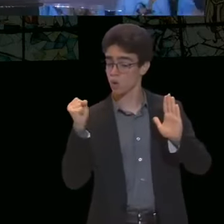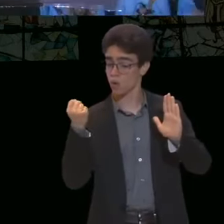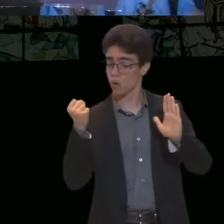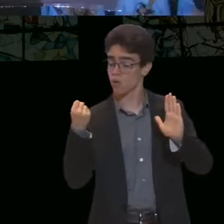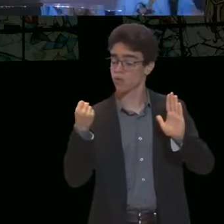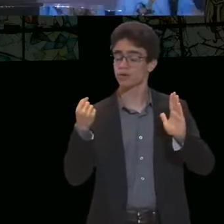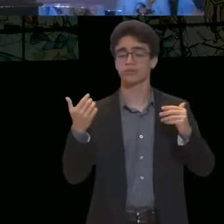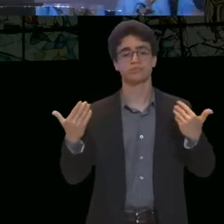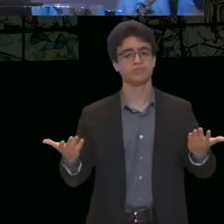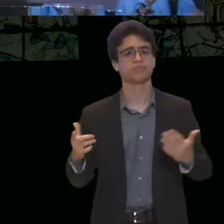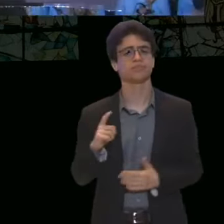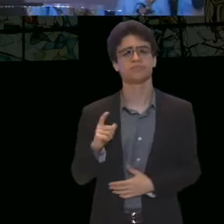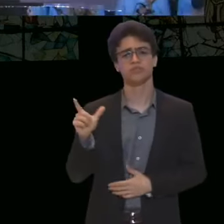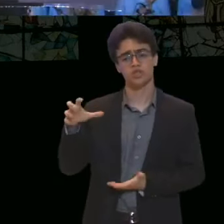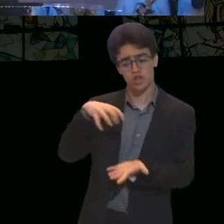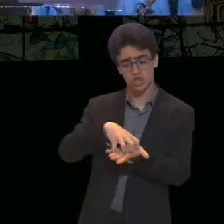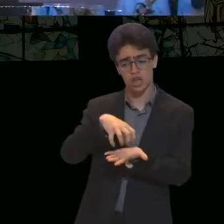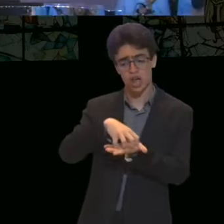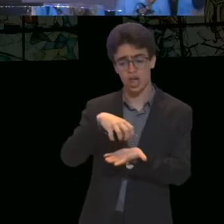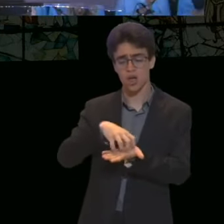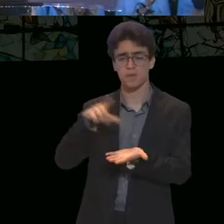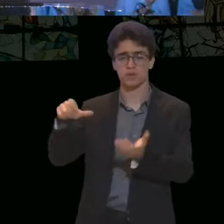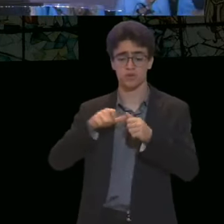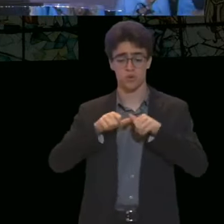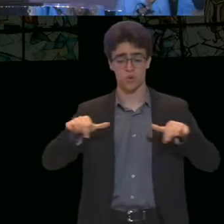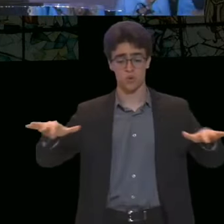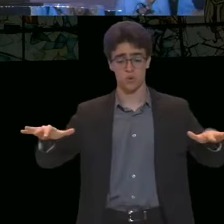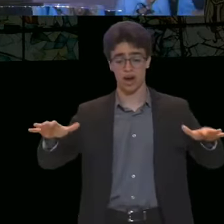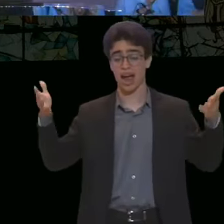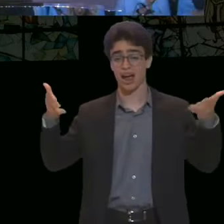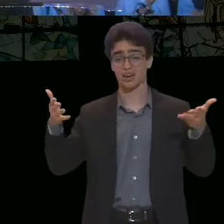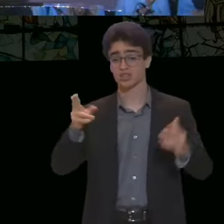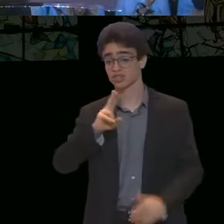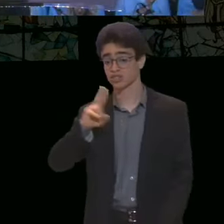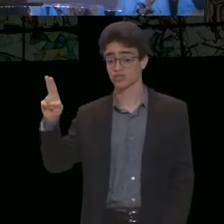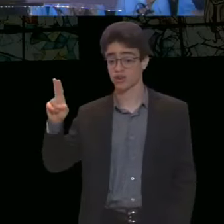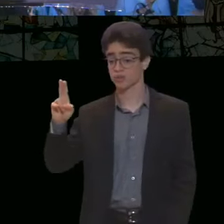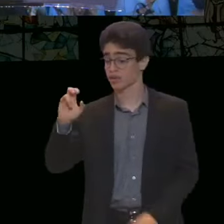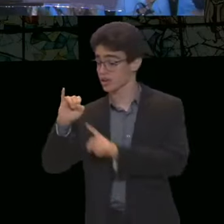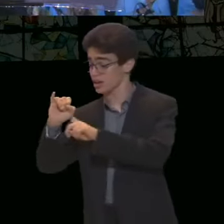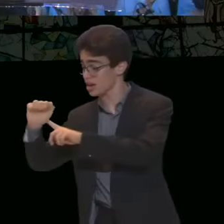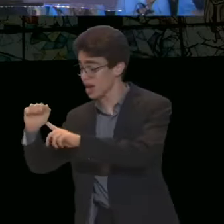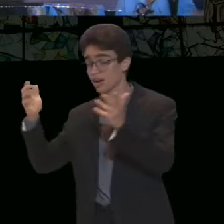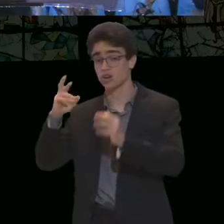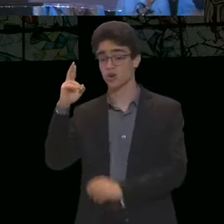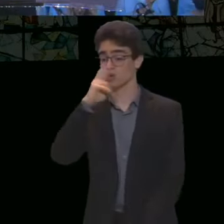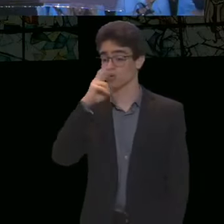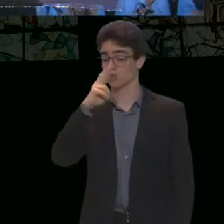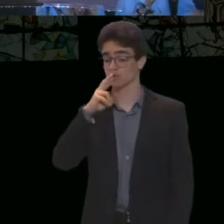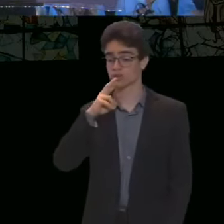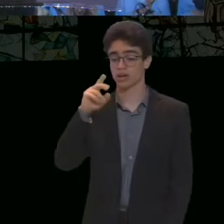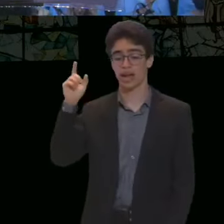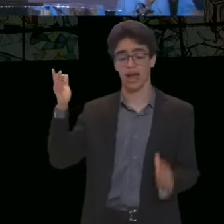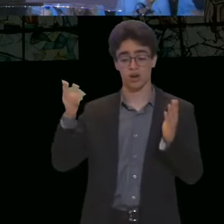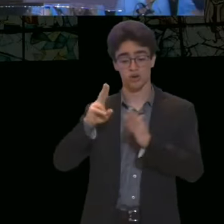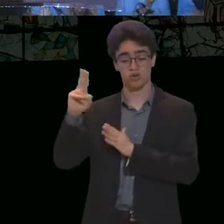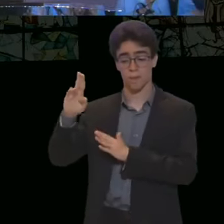cristã, e essa tribo se espalhou e virou Rússia, adicionou o IA, e virou Bela